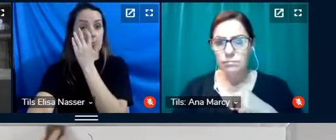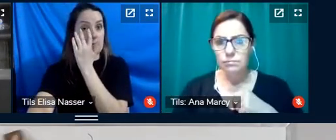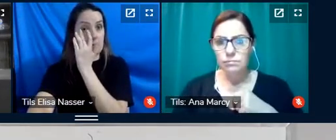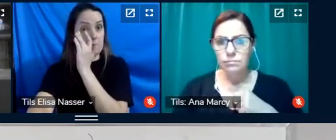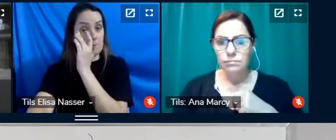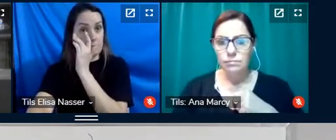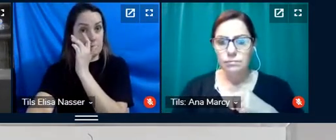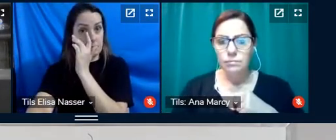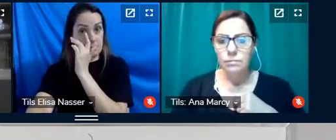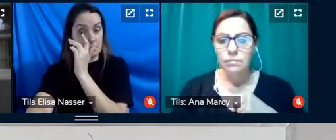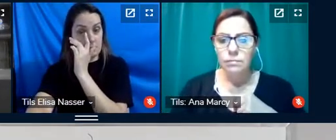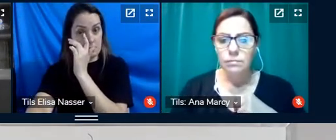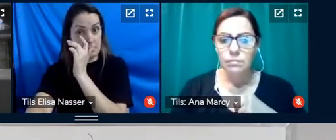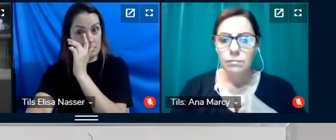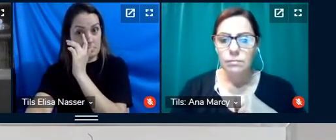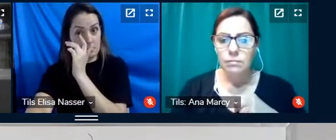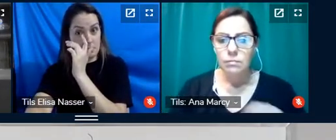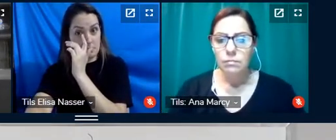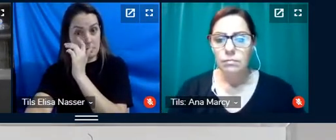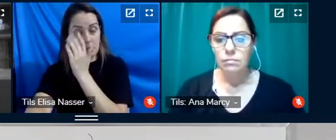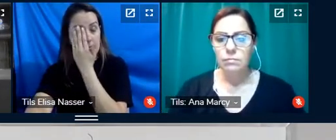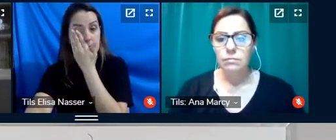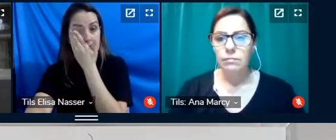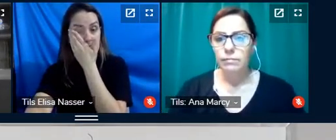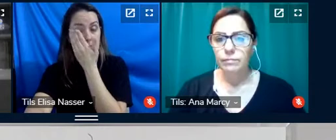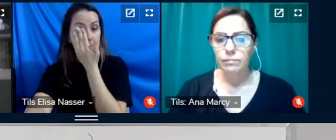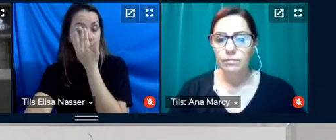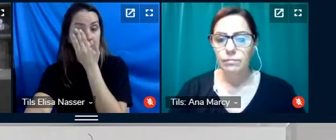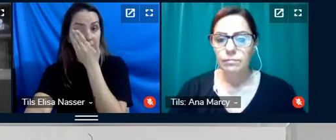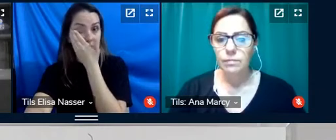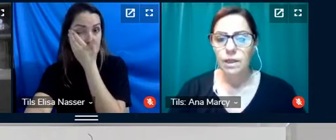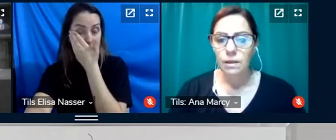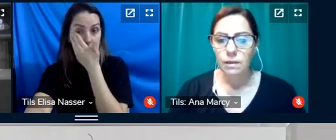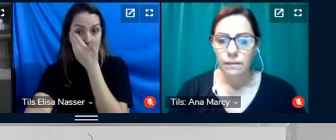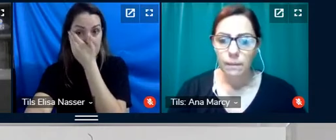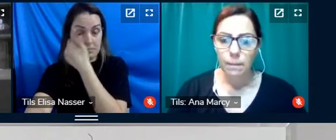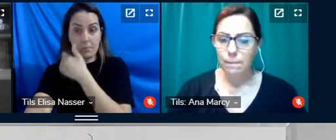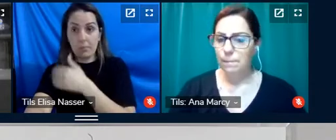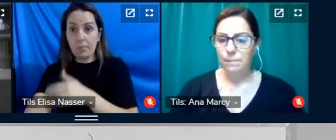Não, tá tranquilo. Tranquilo, né? Estou indo devagarinho.